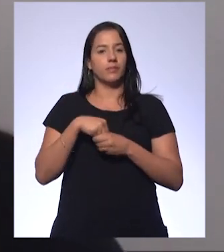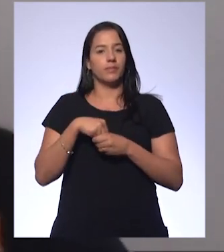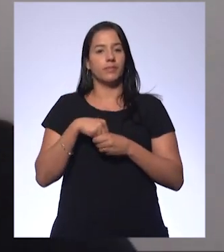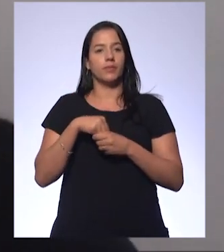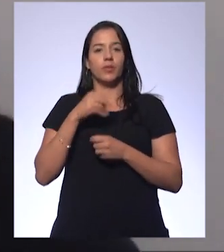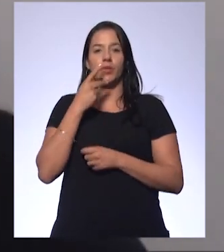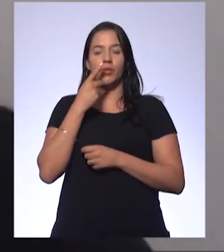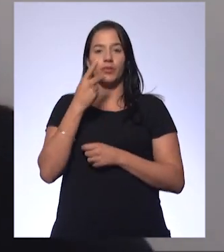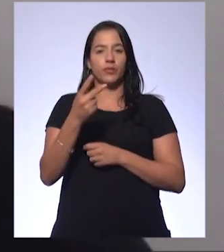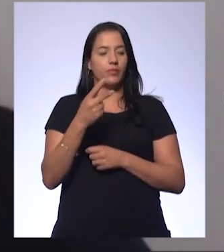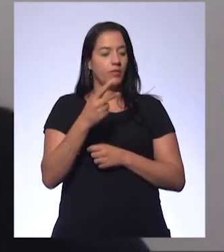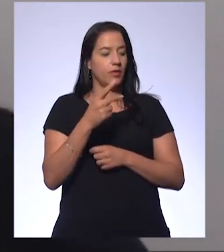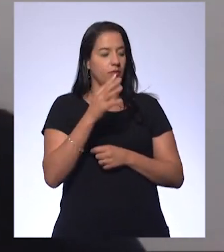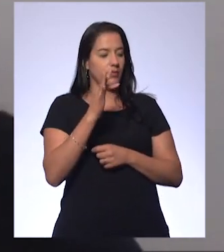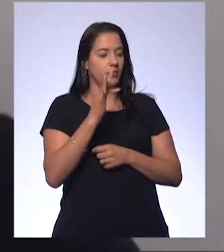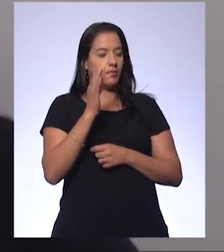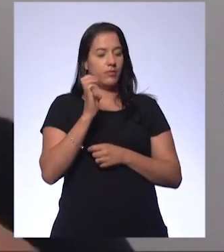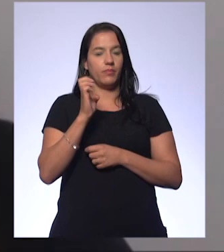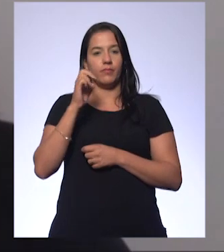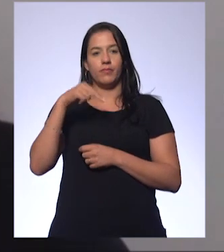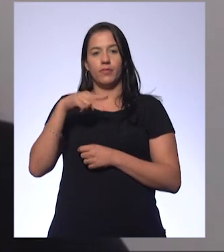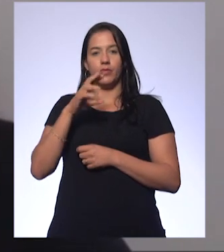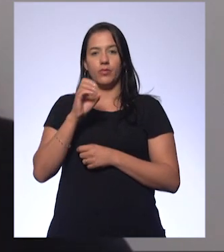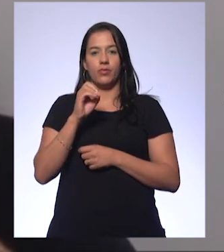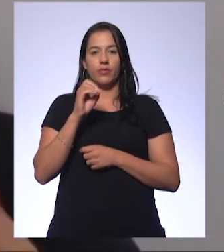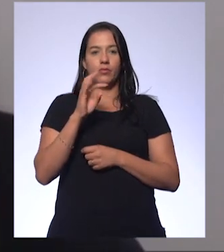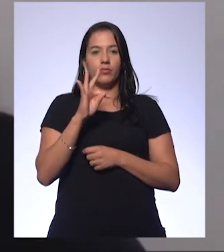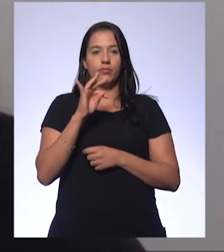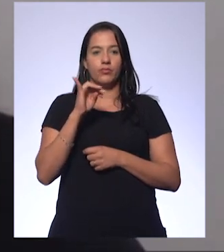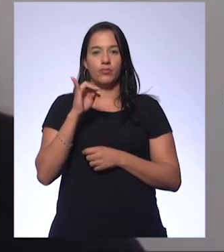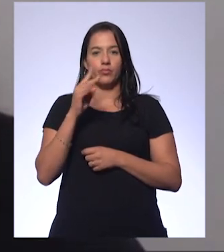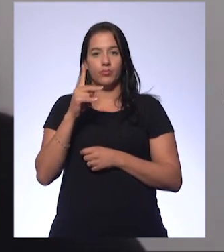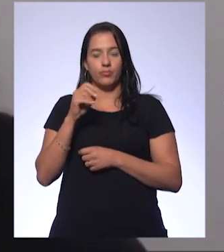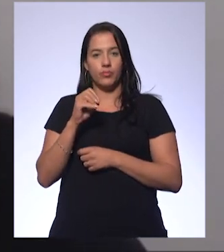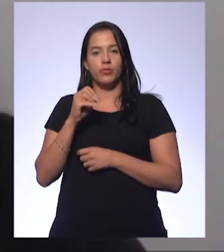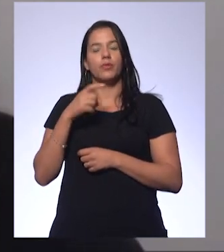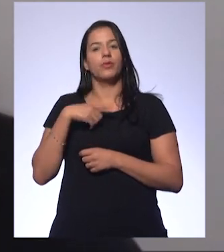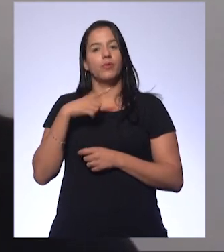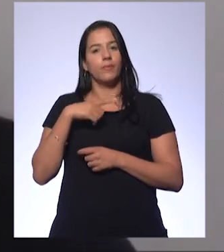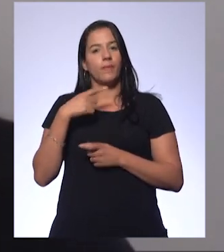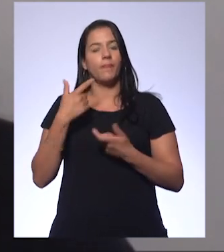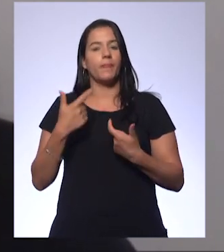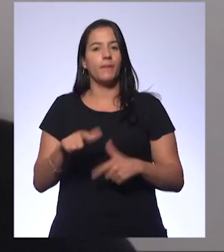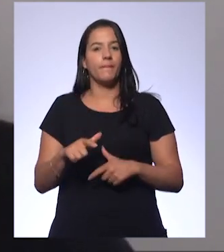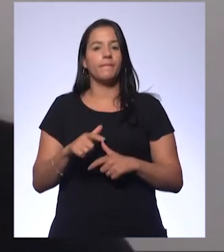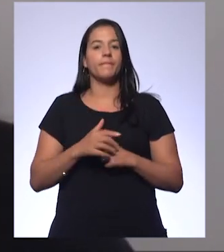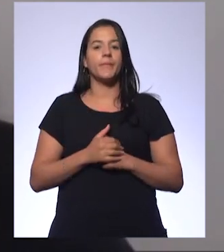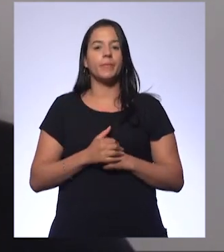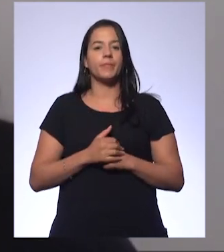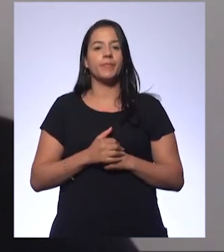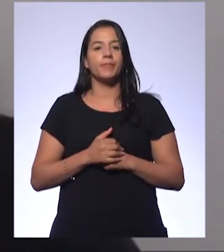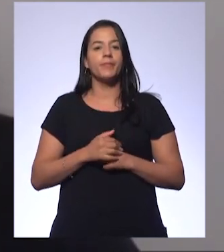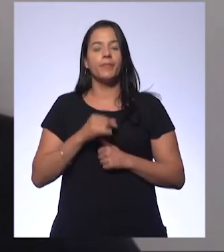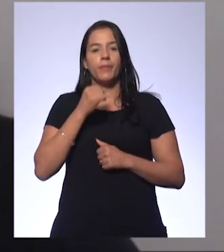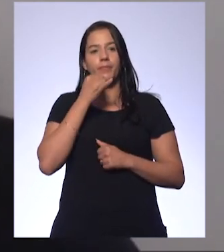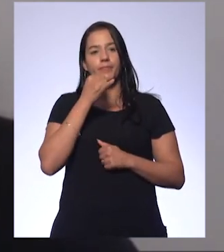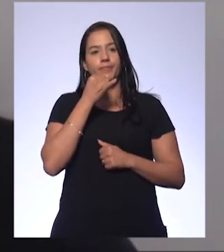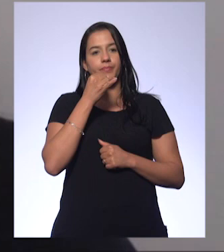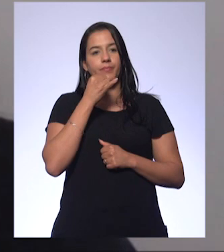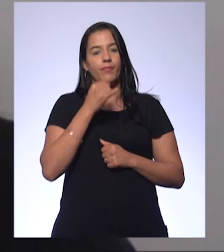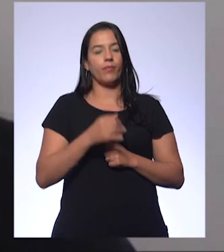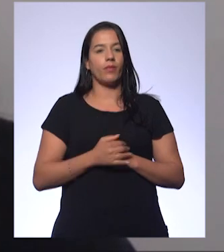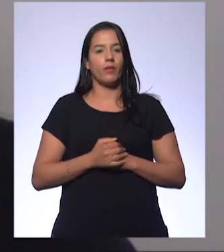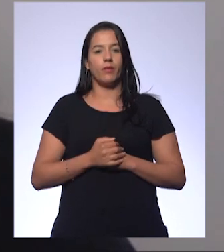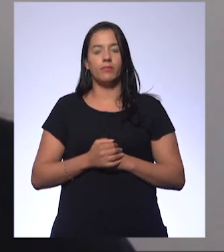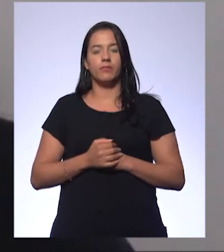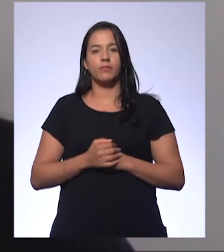fala em fenótipo, a gente está falando da manifestação do genótipo. Né? Então, por exemplo, para a